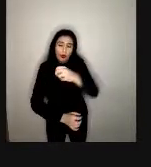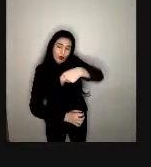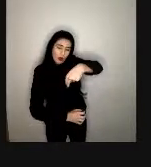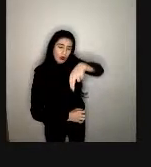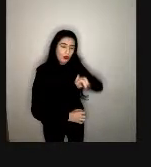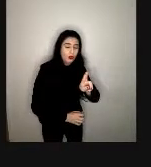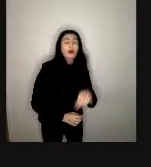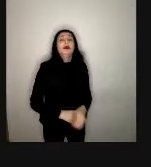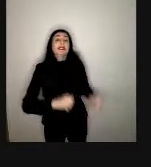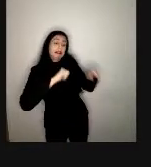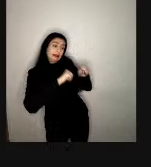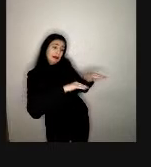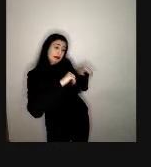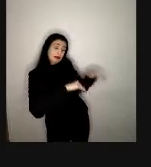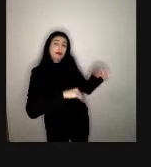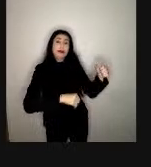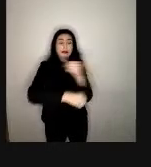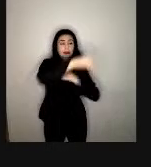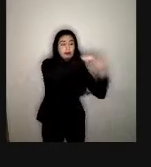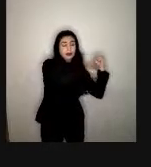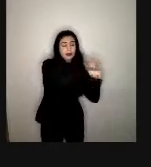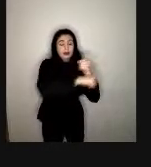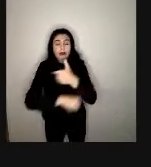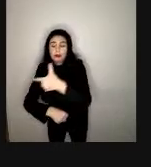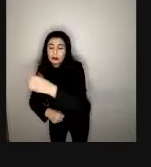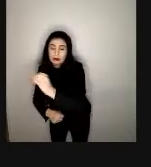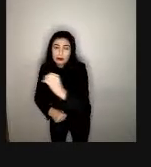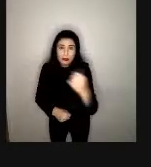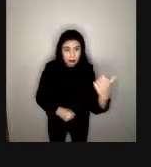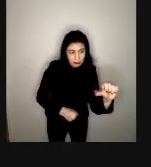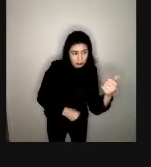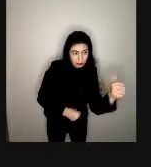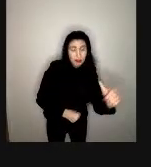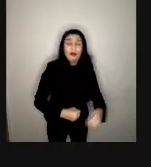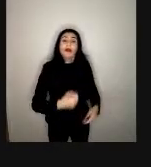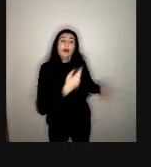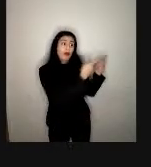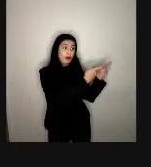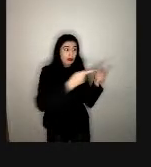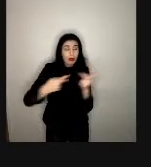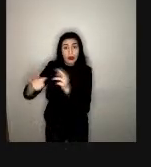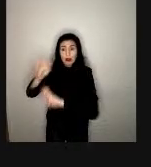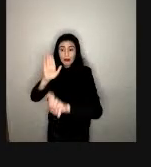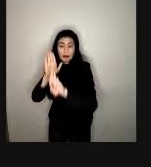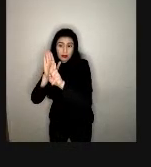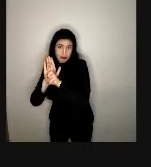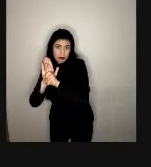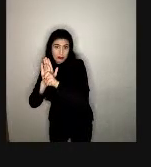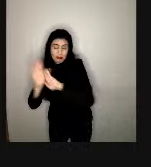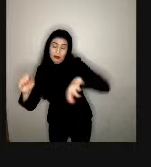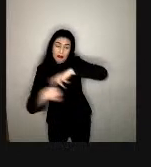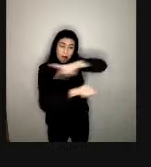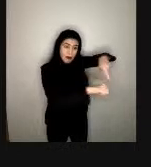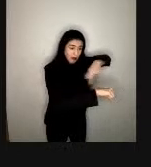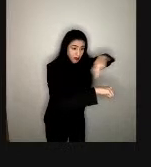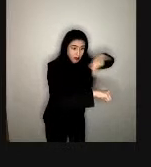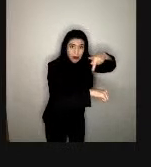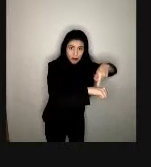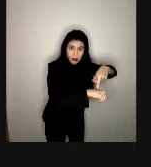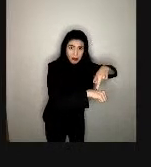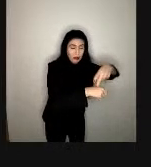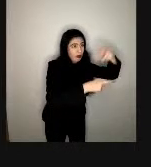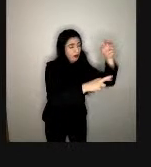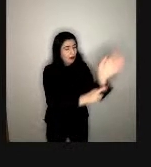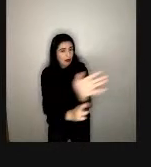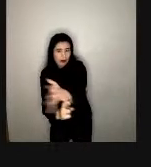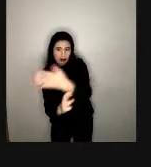setembro de 2011. Então, foram convidados representantes da sociedade civil que estavam envolvidos com essa questão